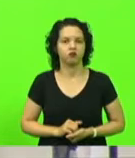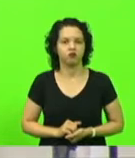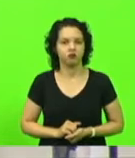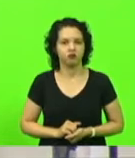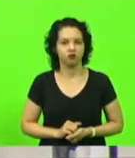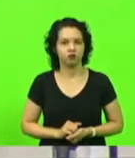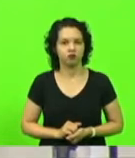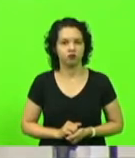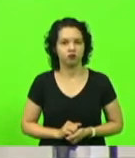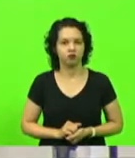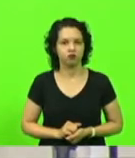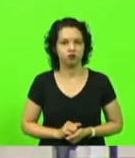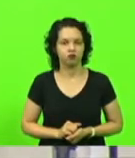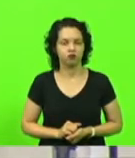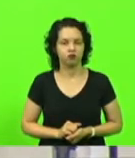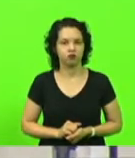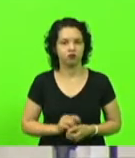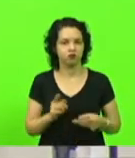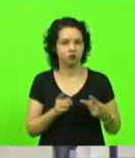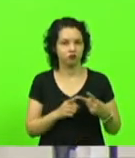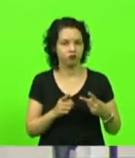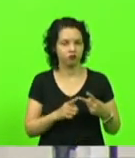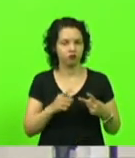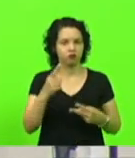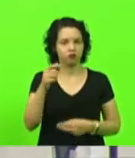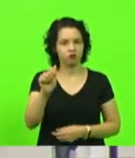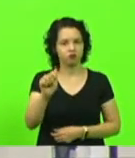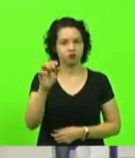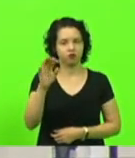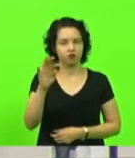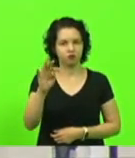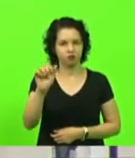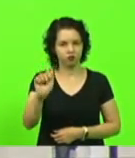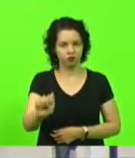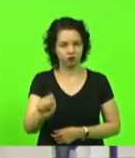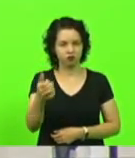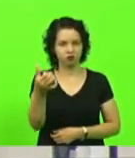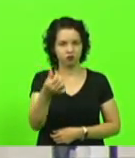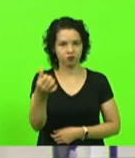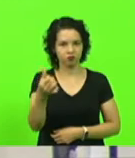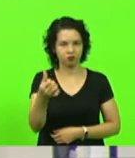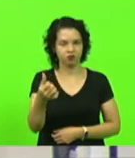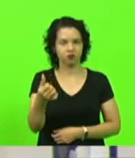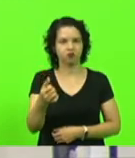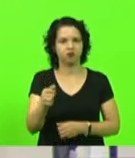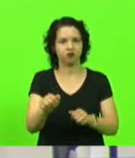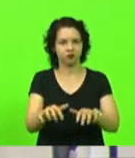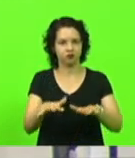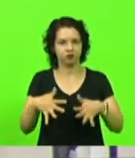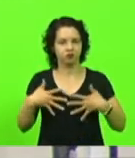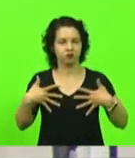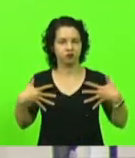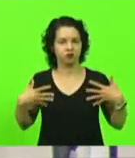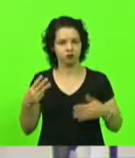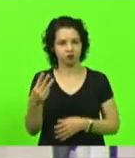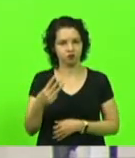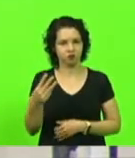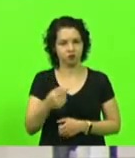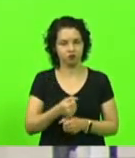Ata da sexta sessão solene, da terceira sessão legislativa,